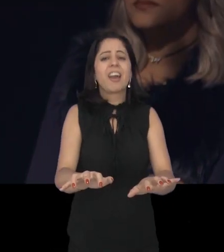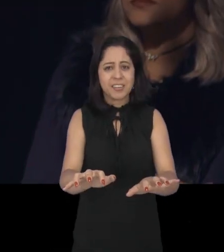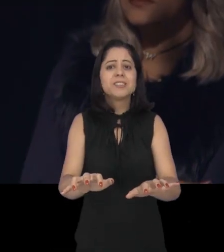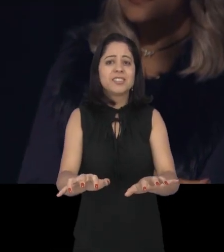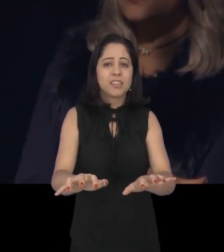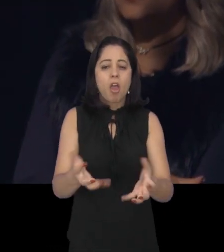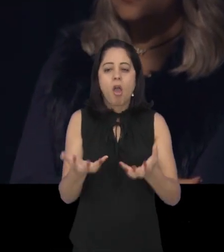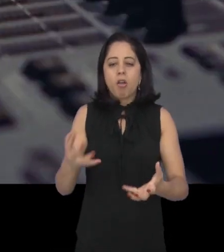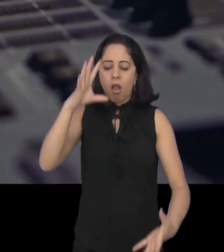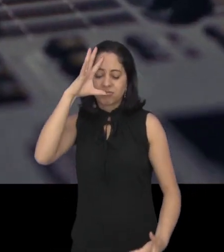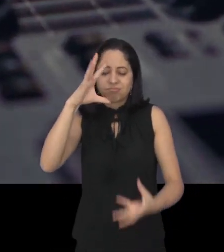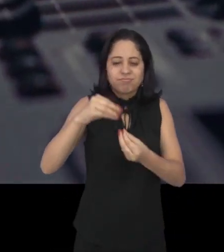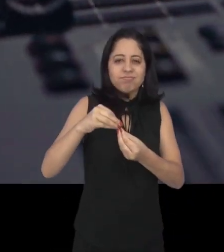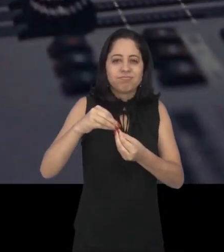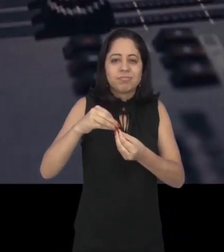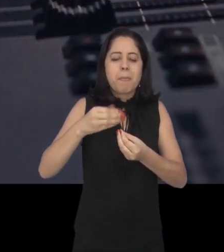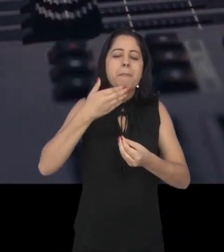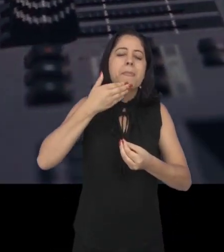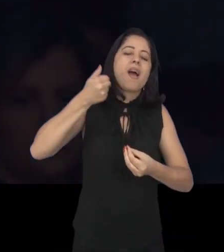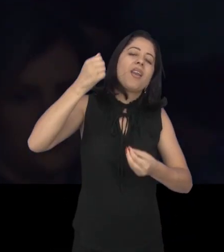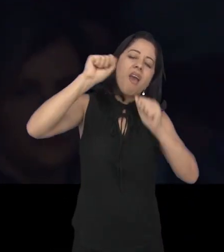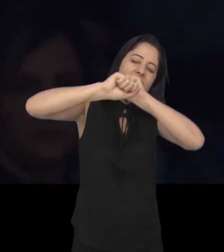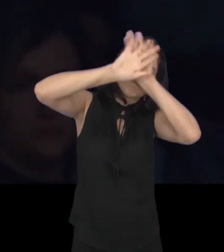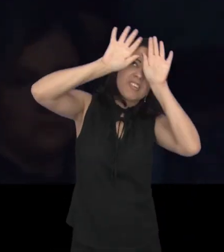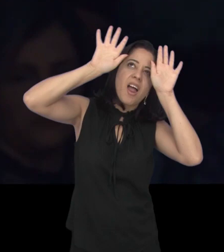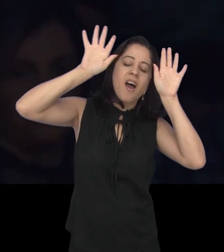Quando há mais de uma maneira de se